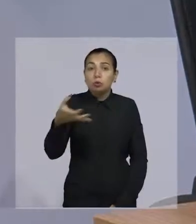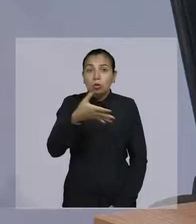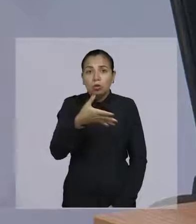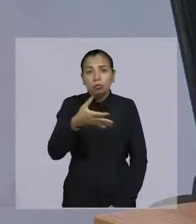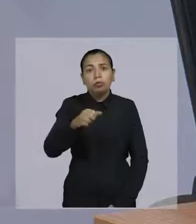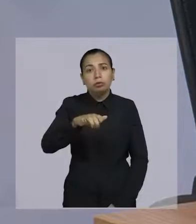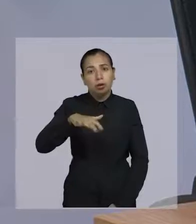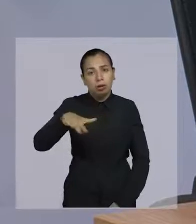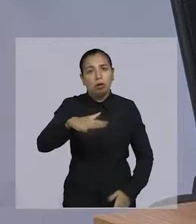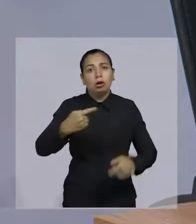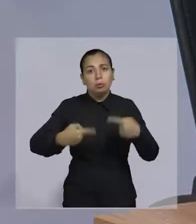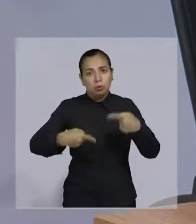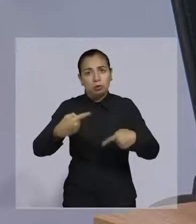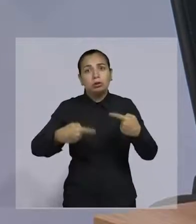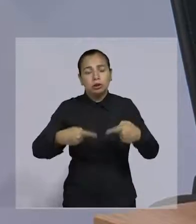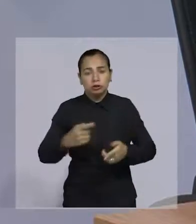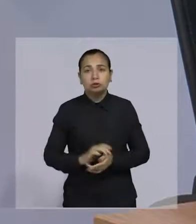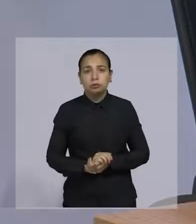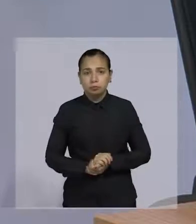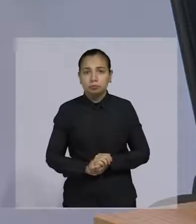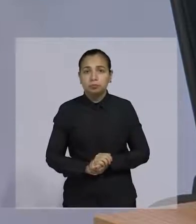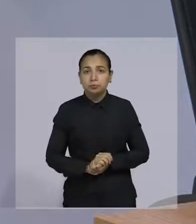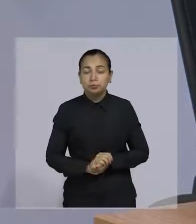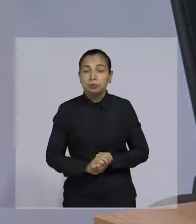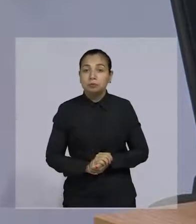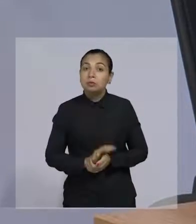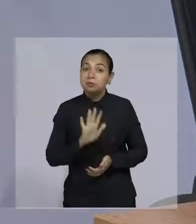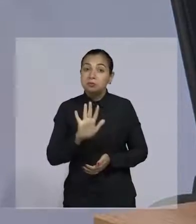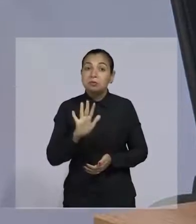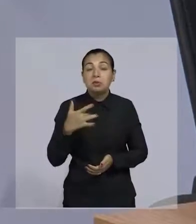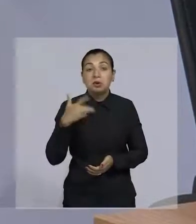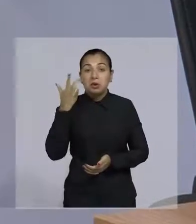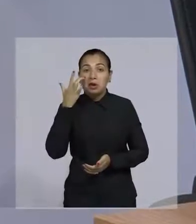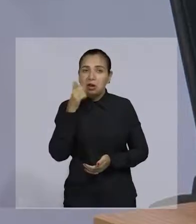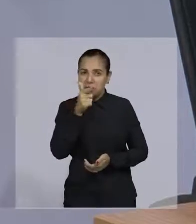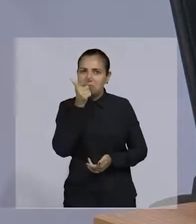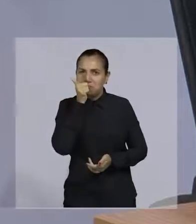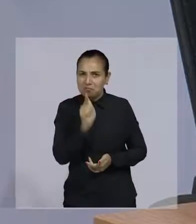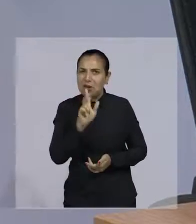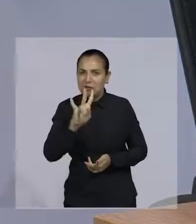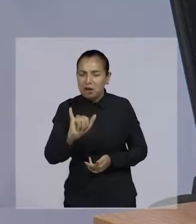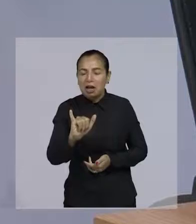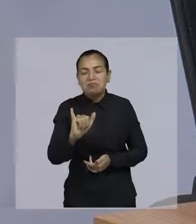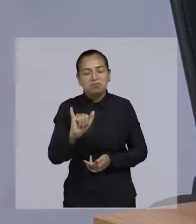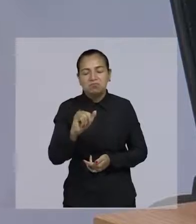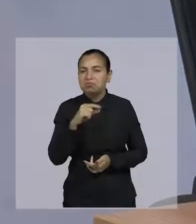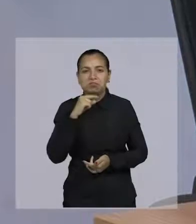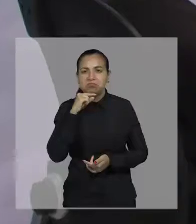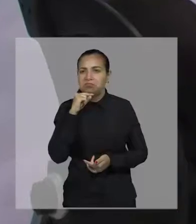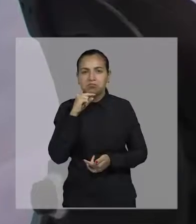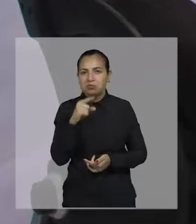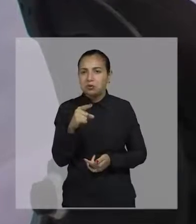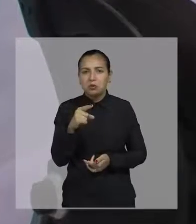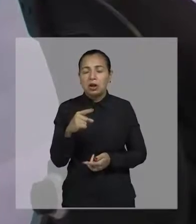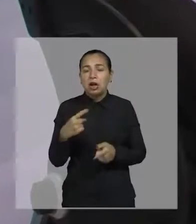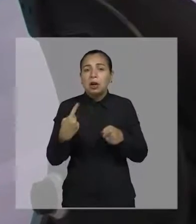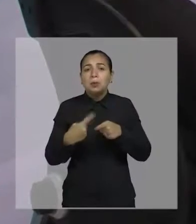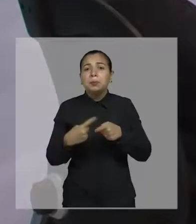eleitoral. Que não vai dar certo do ponto de vista de vitória, não vai, porque o tempo ainda é